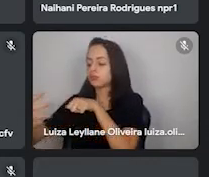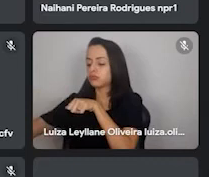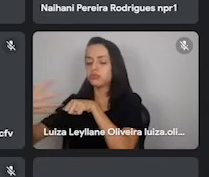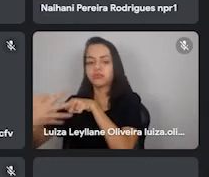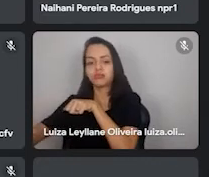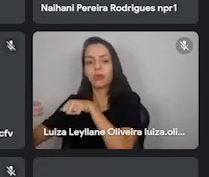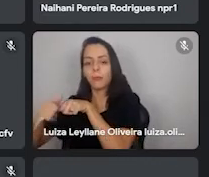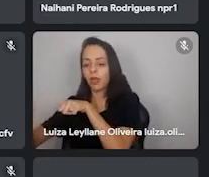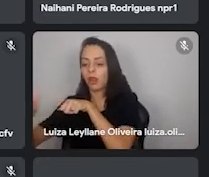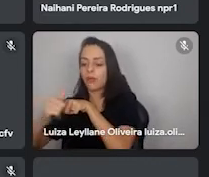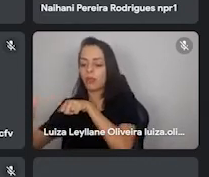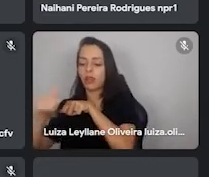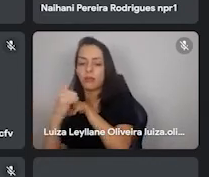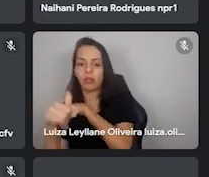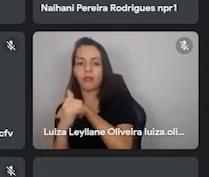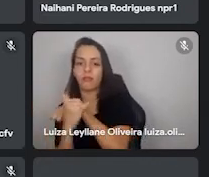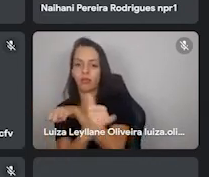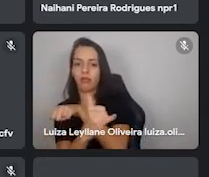E